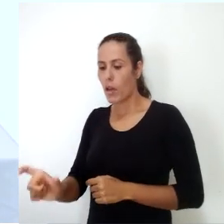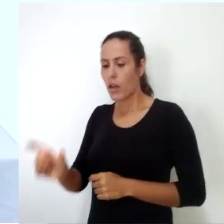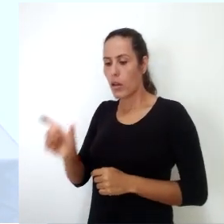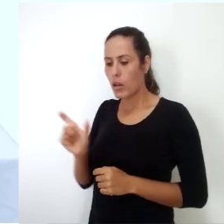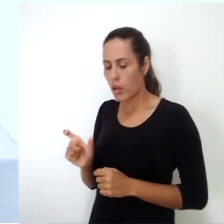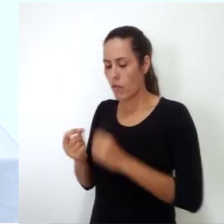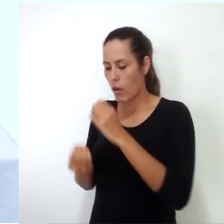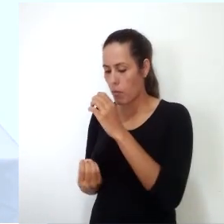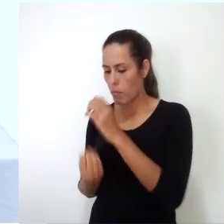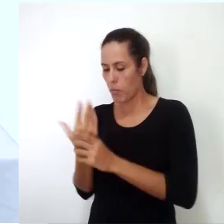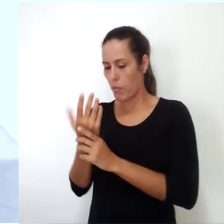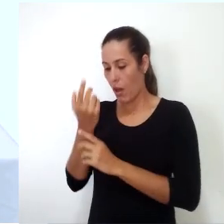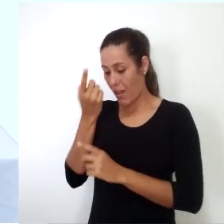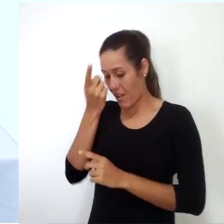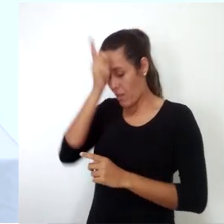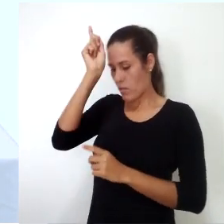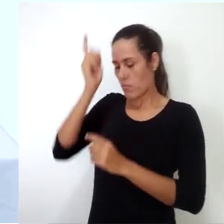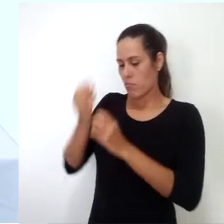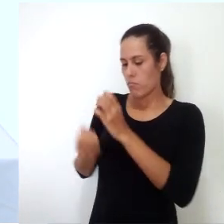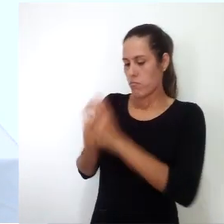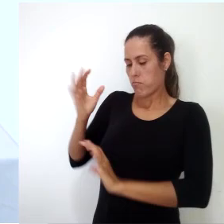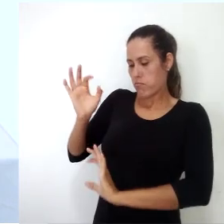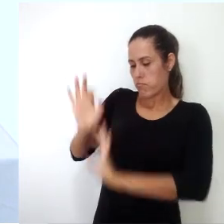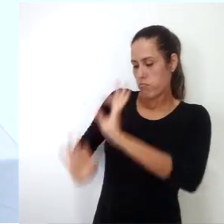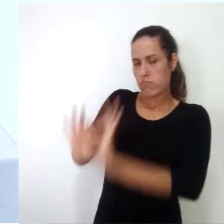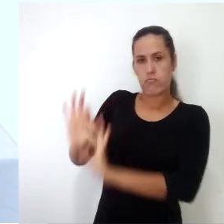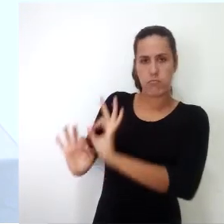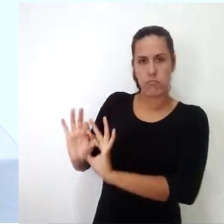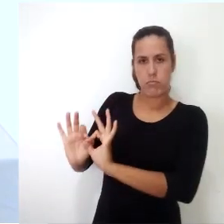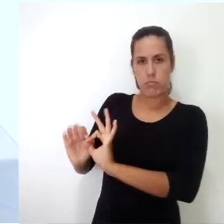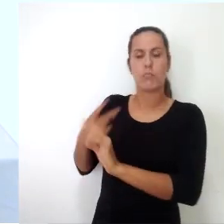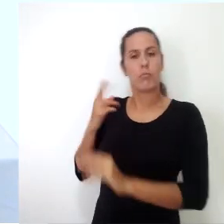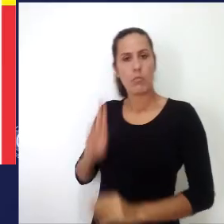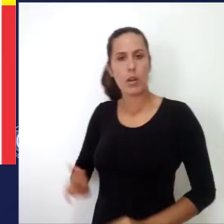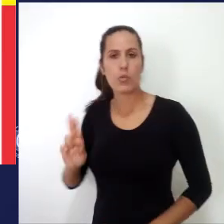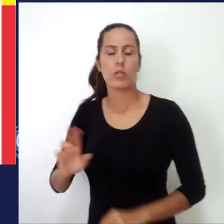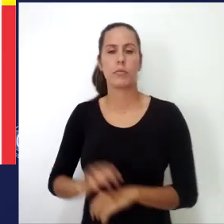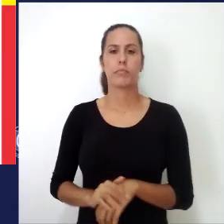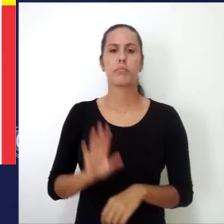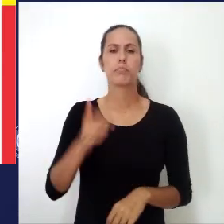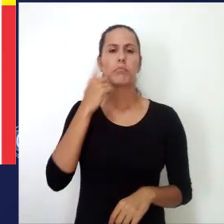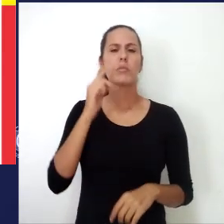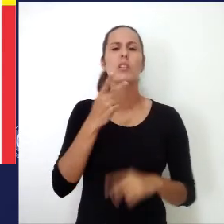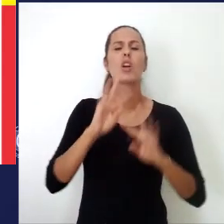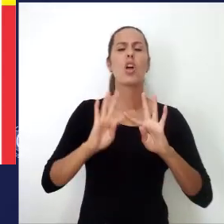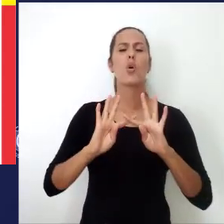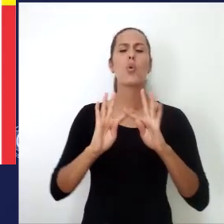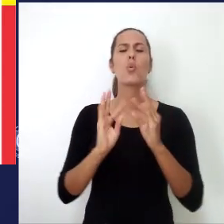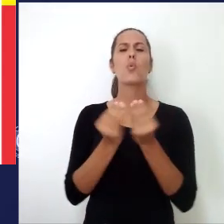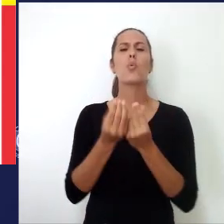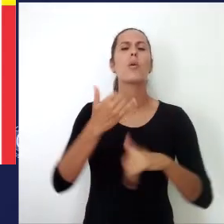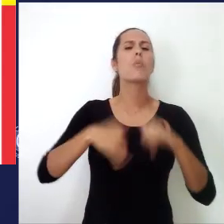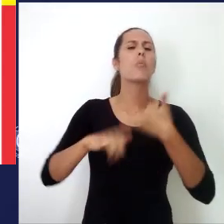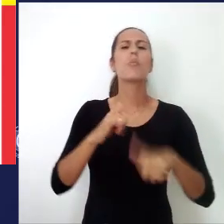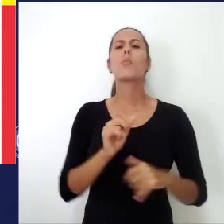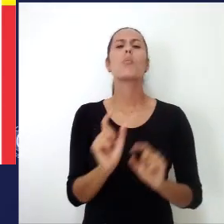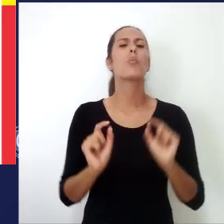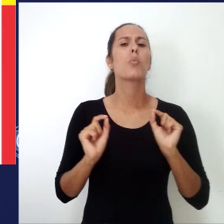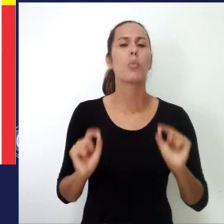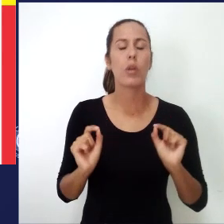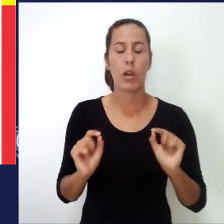sobre substâncias e misturas de substâncias. E o que é uma substância? Uma substância, na realidade, ela vai